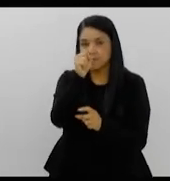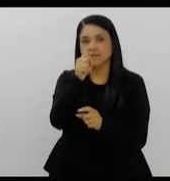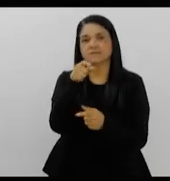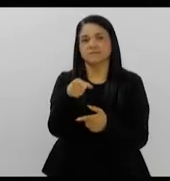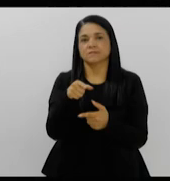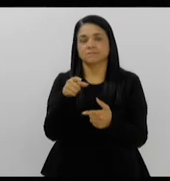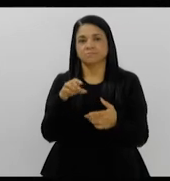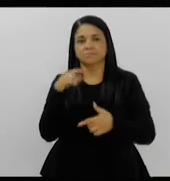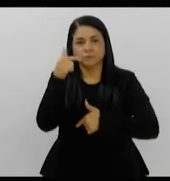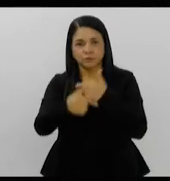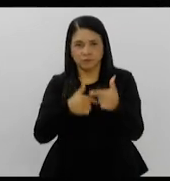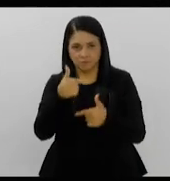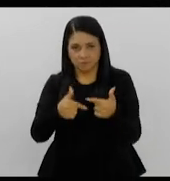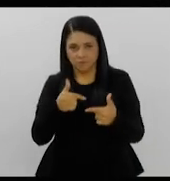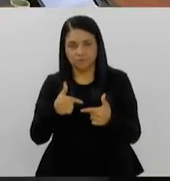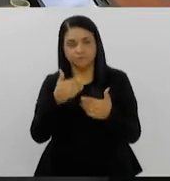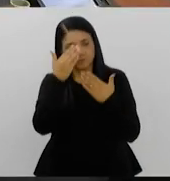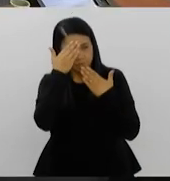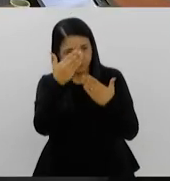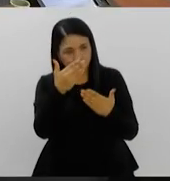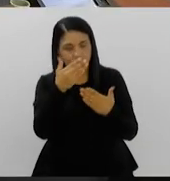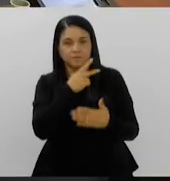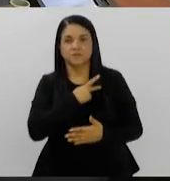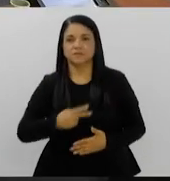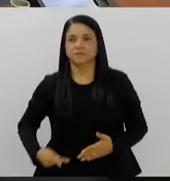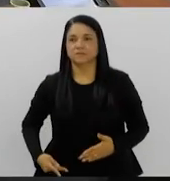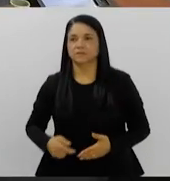Muito obrigado, senhora presidente.